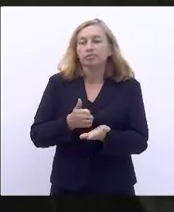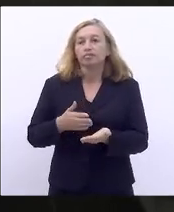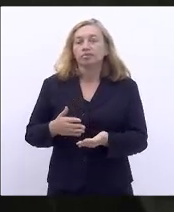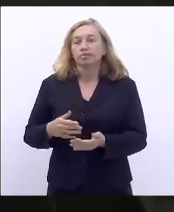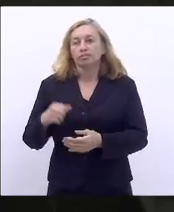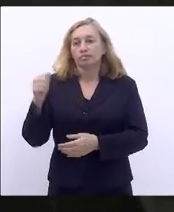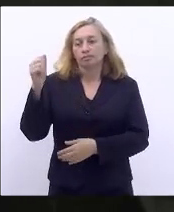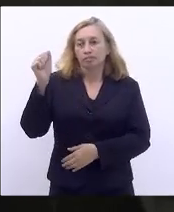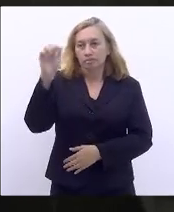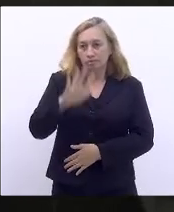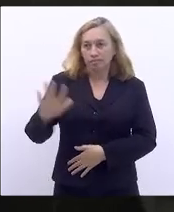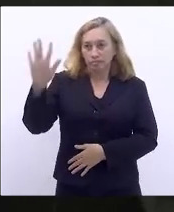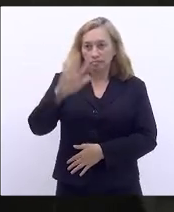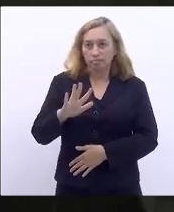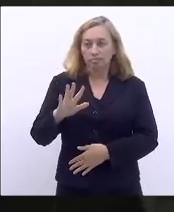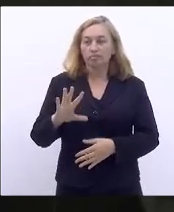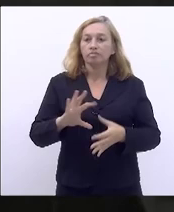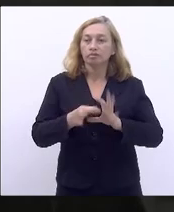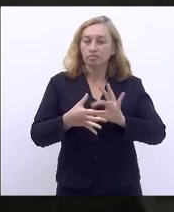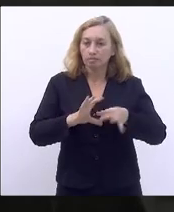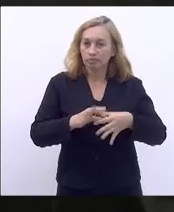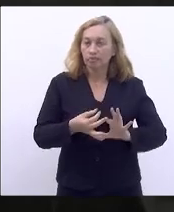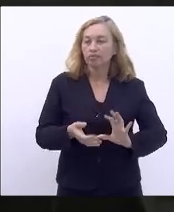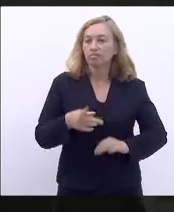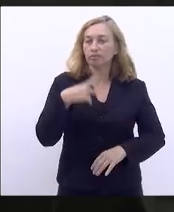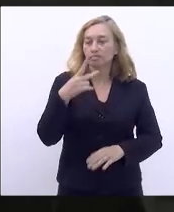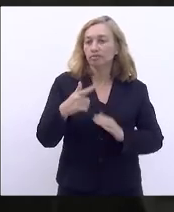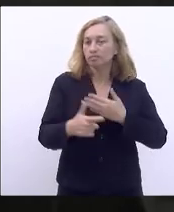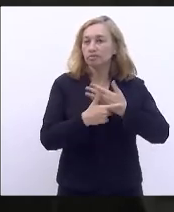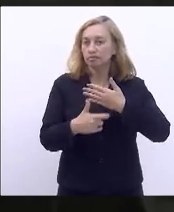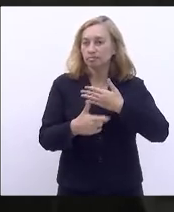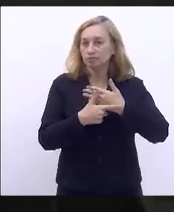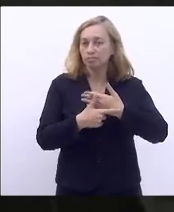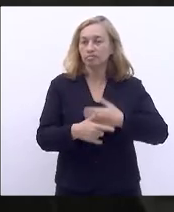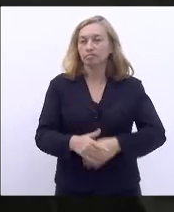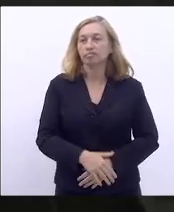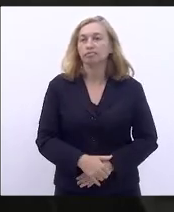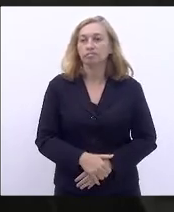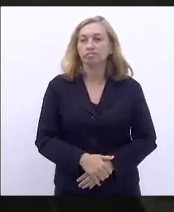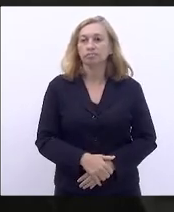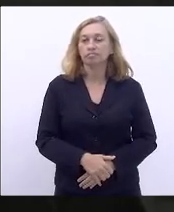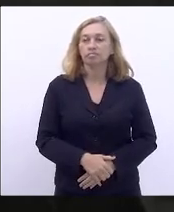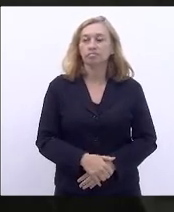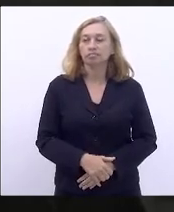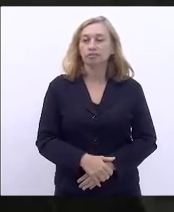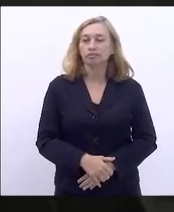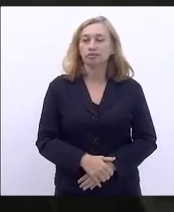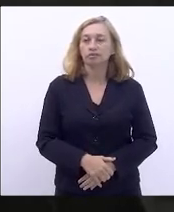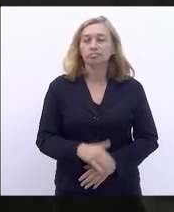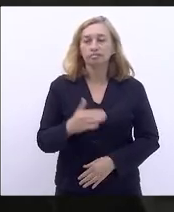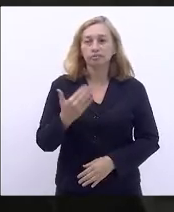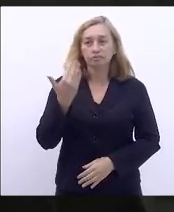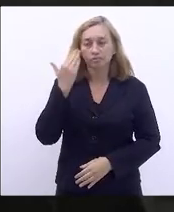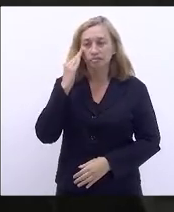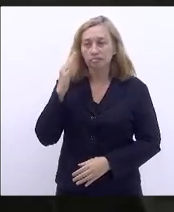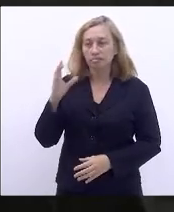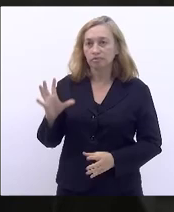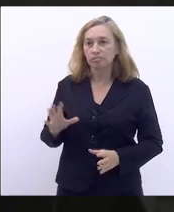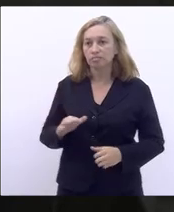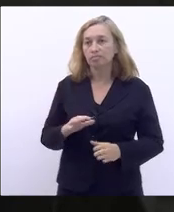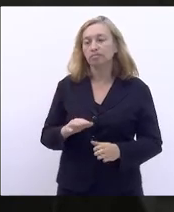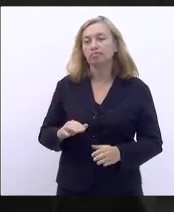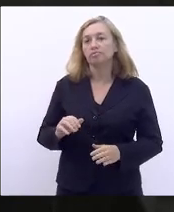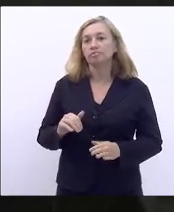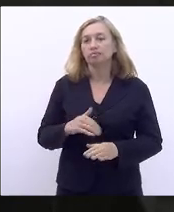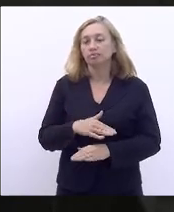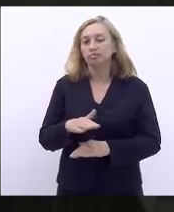Nesse contexto, não é, destaca-se o papel da Convenção das Nações Unidas sobre o